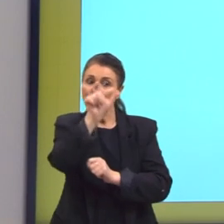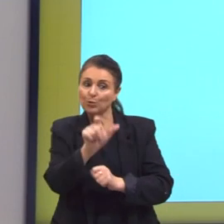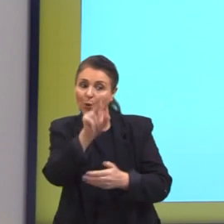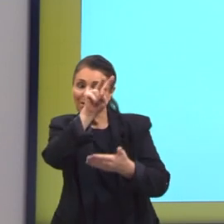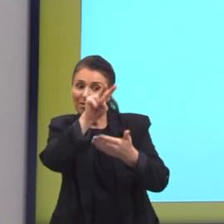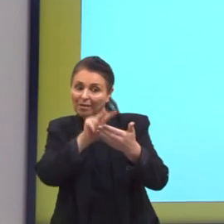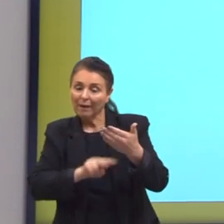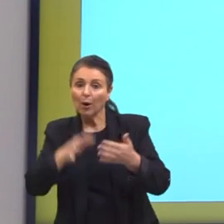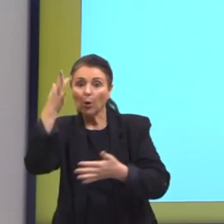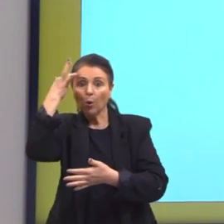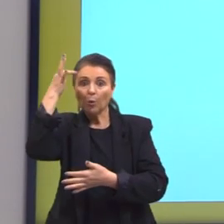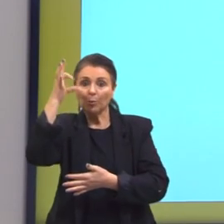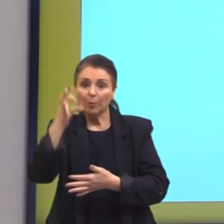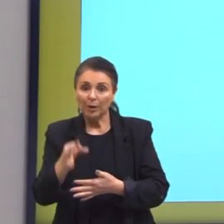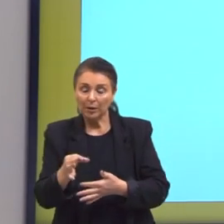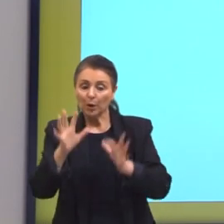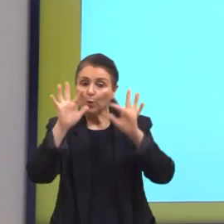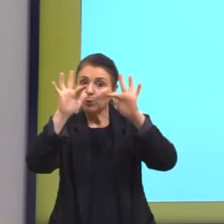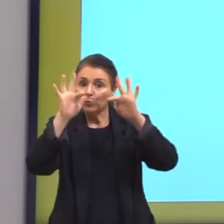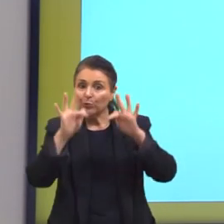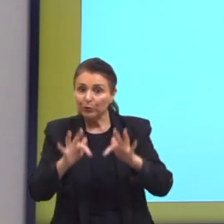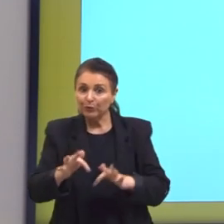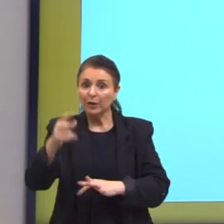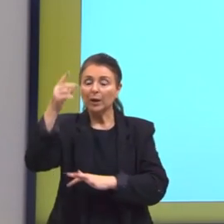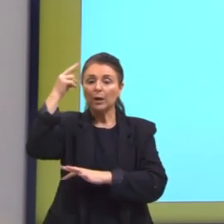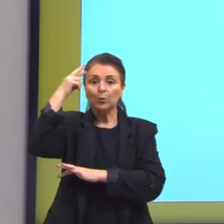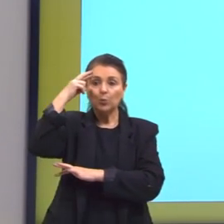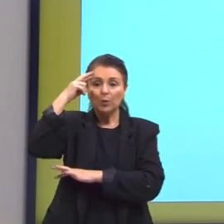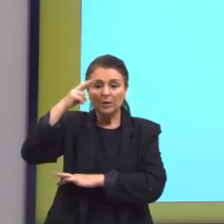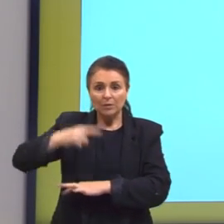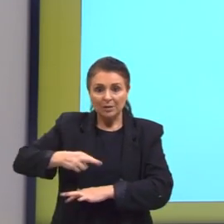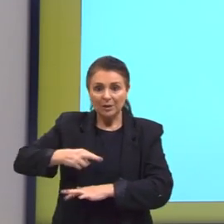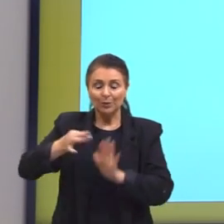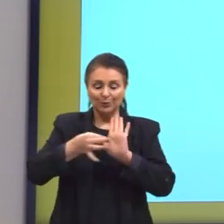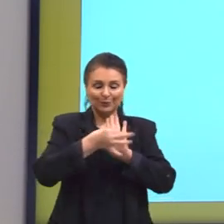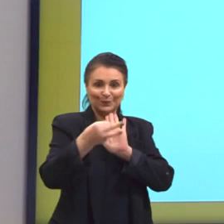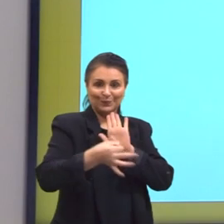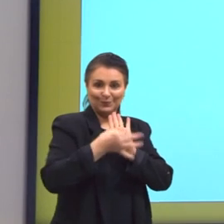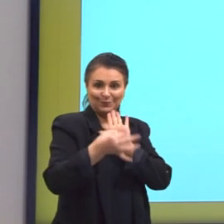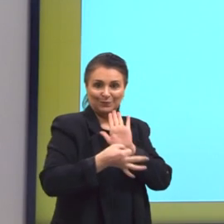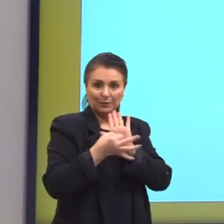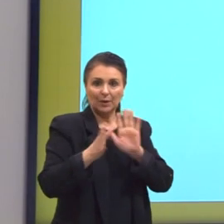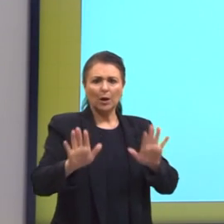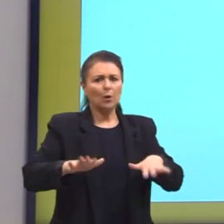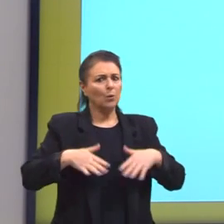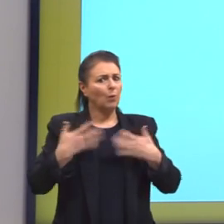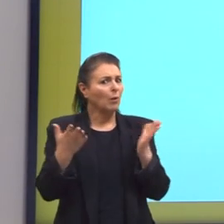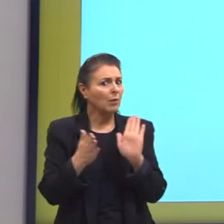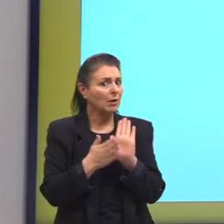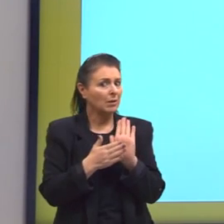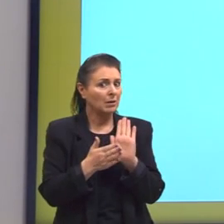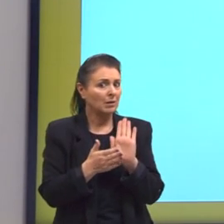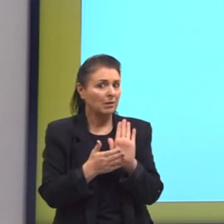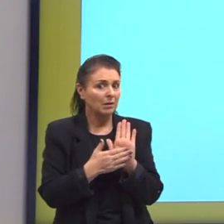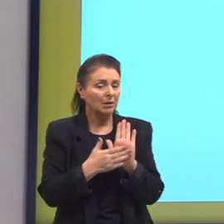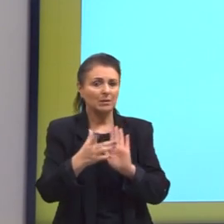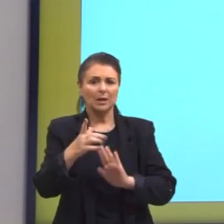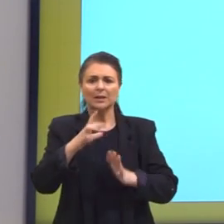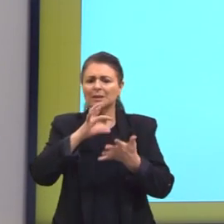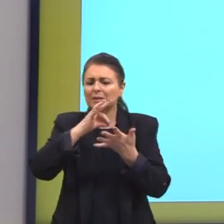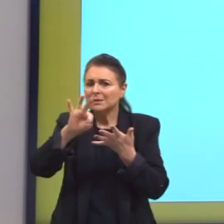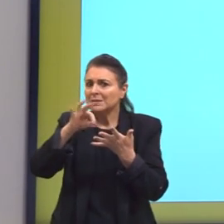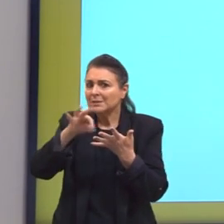compreender o encerramento do raciocínio de argumentação Então qual o propósito de ter sido